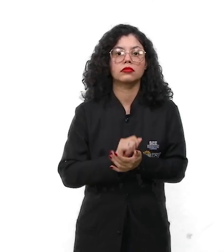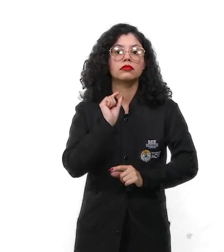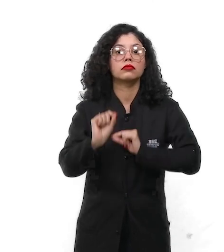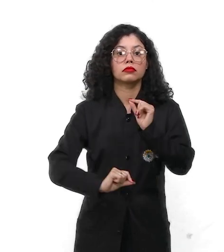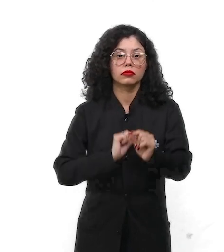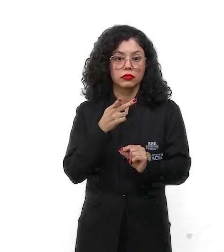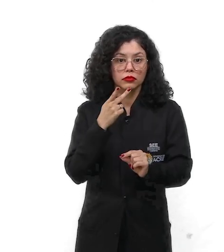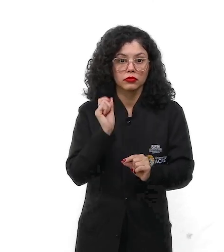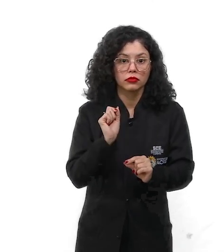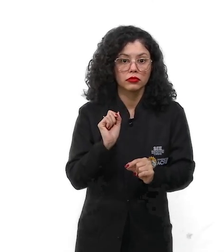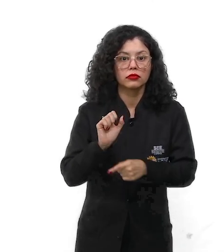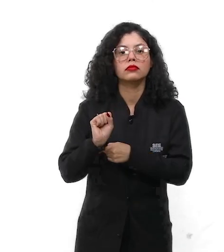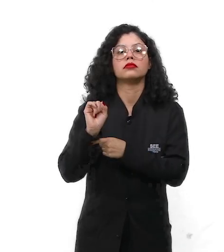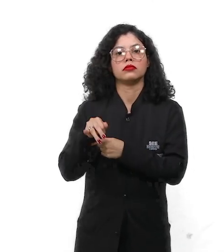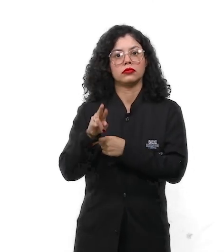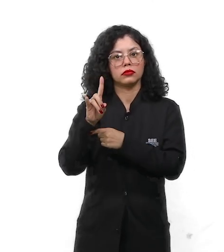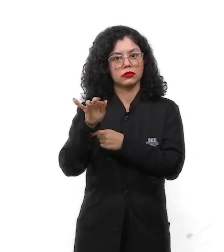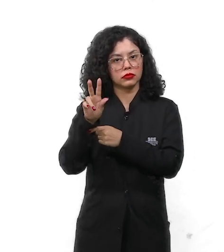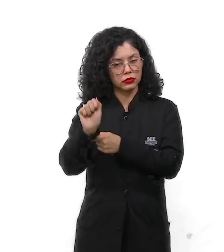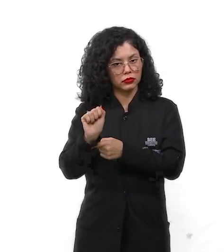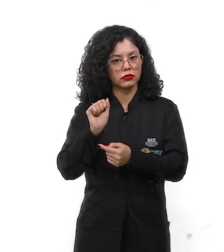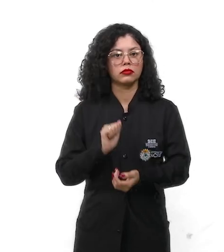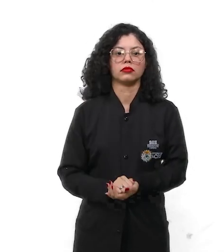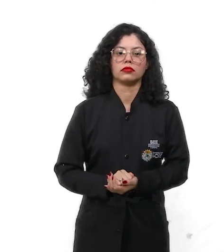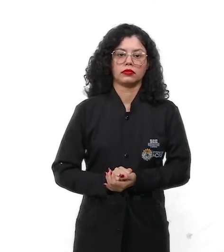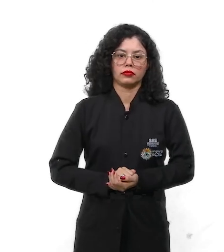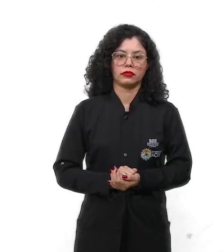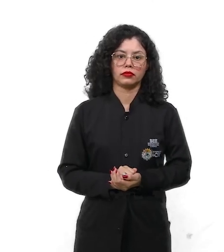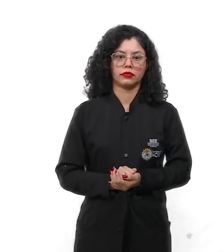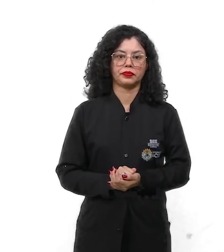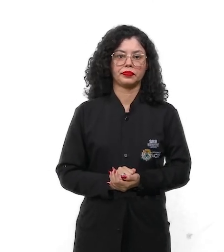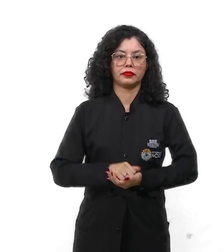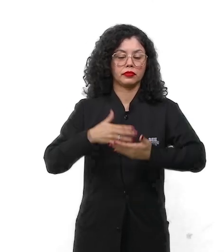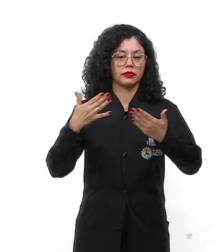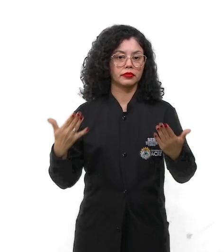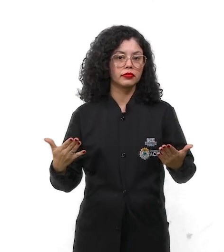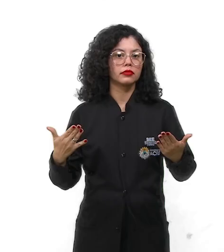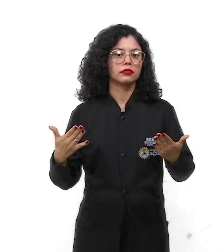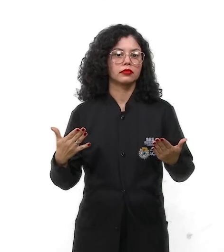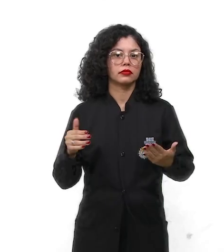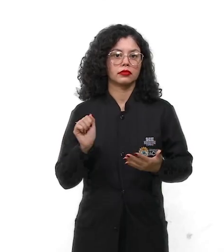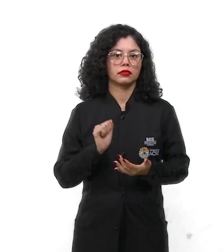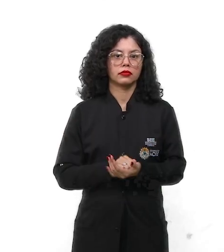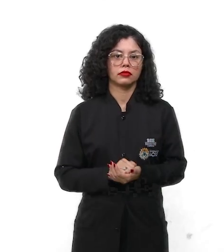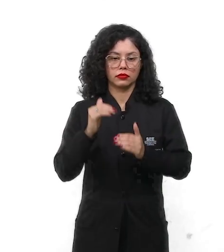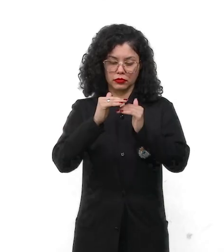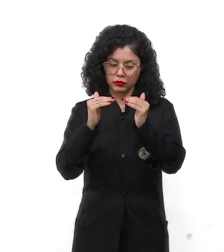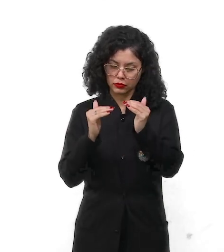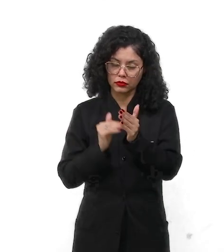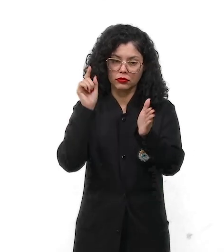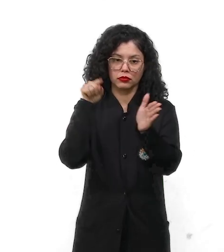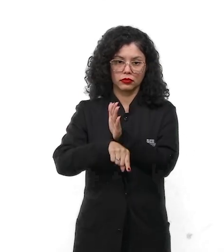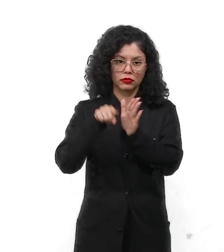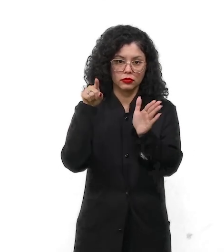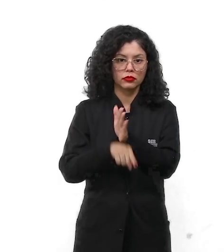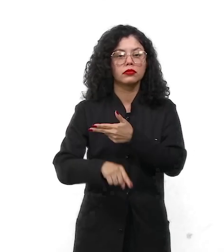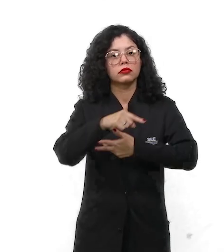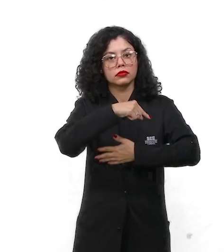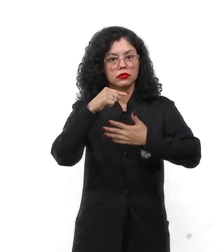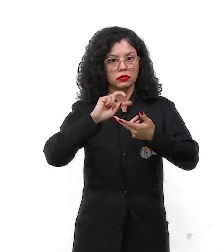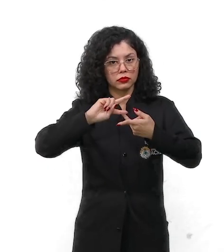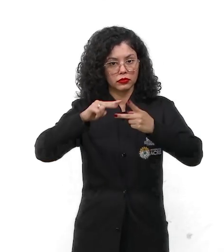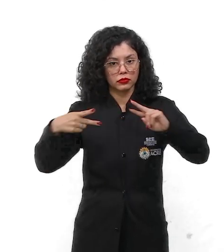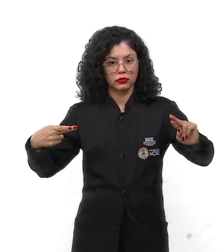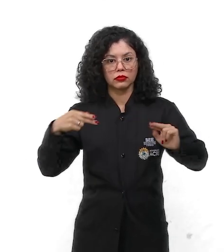falando da insulina, ok? Essa é a proteína. Pessoal, toda questão do Enem